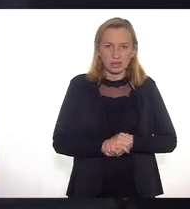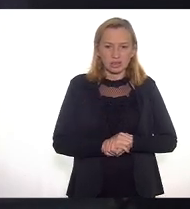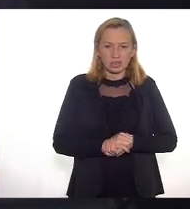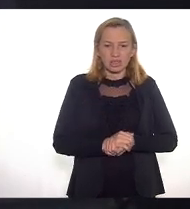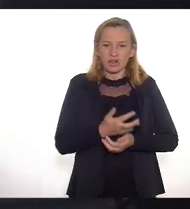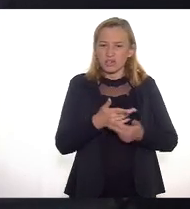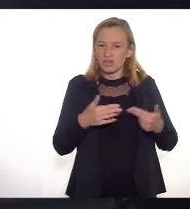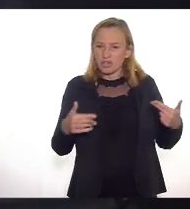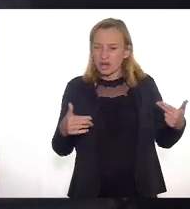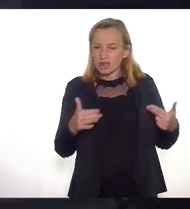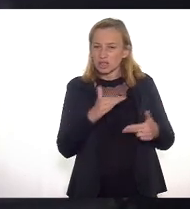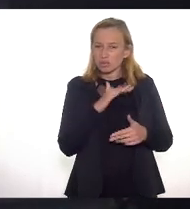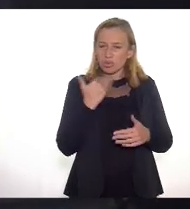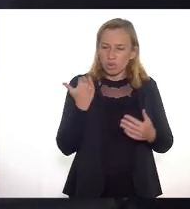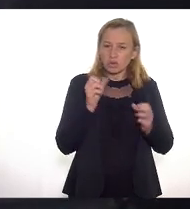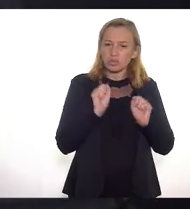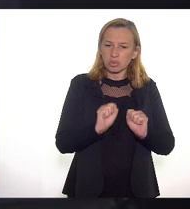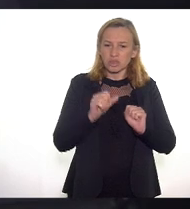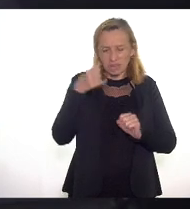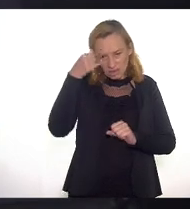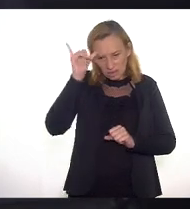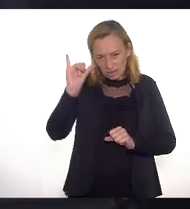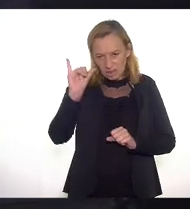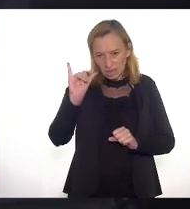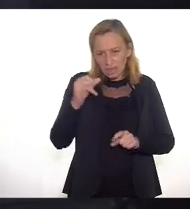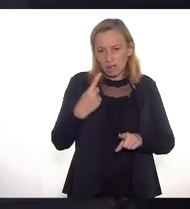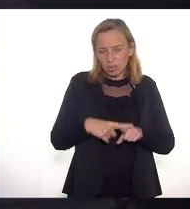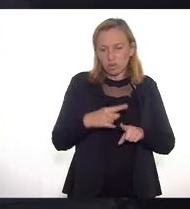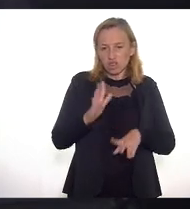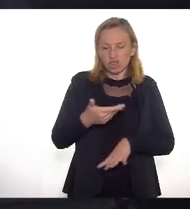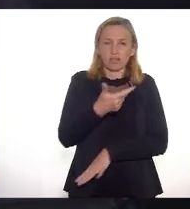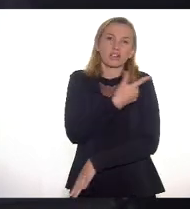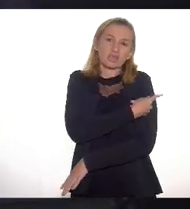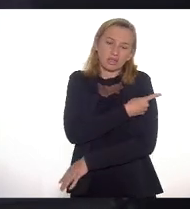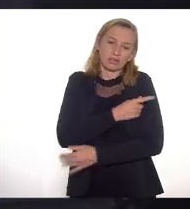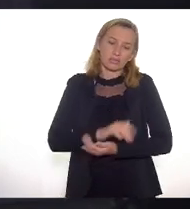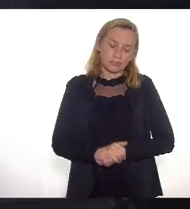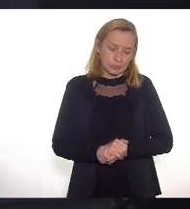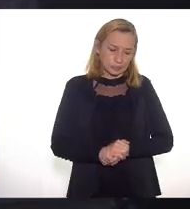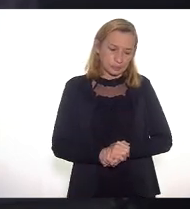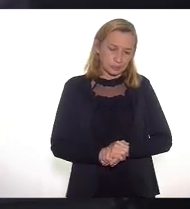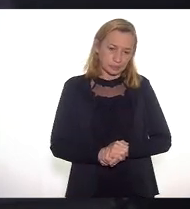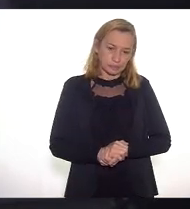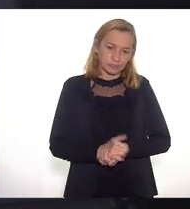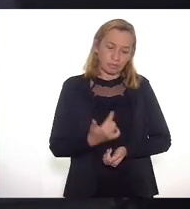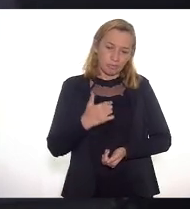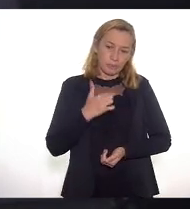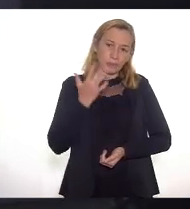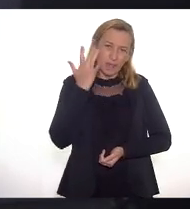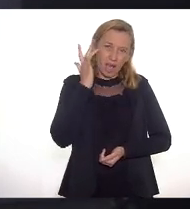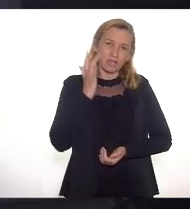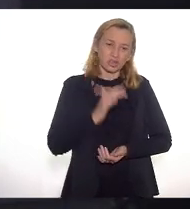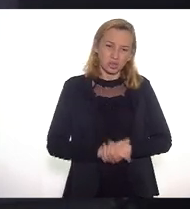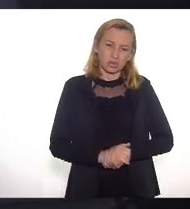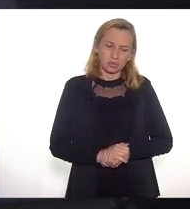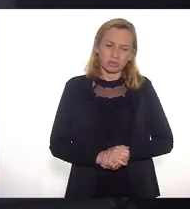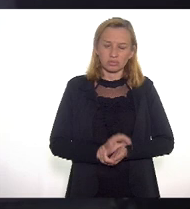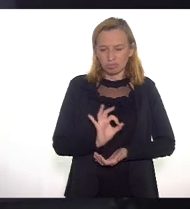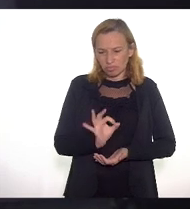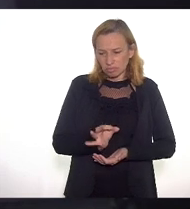muitas mortes poderiam ser evitadas até porque a gente já tem vacina. Eu acho até